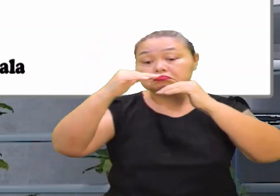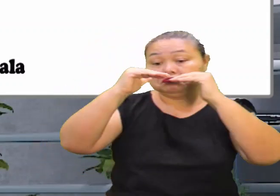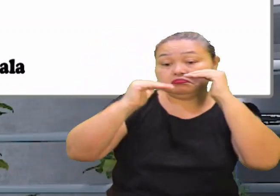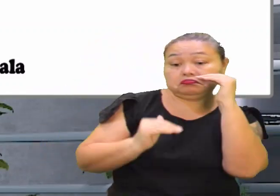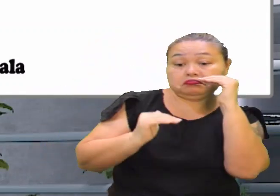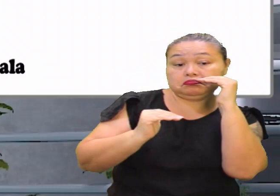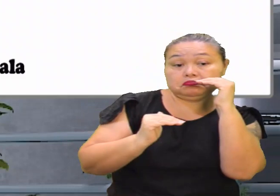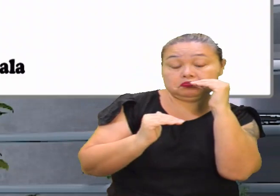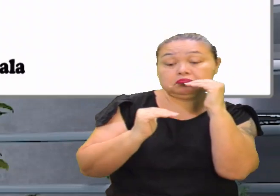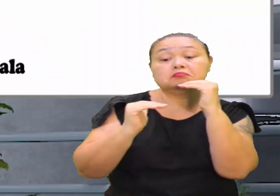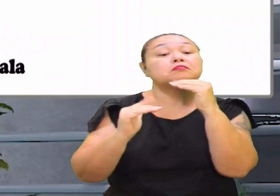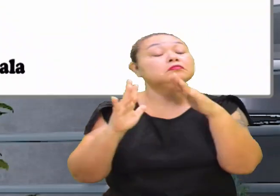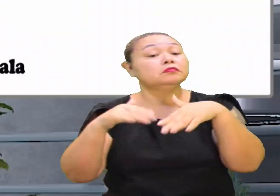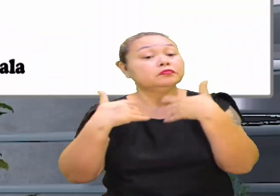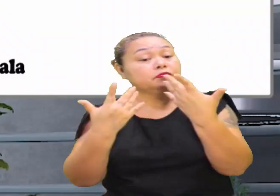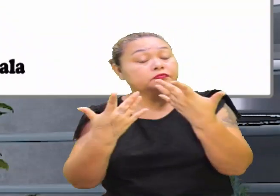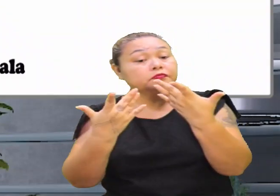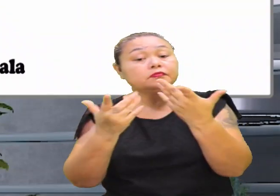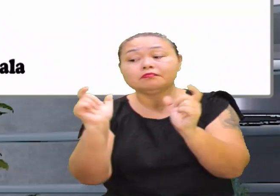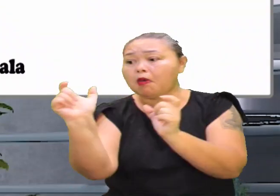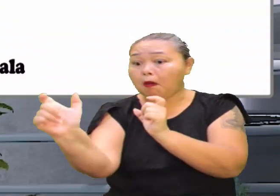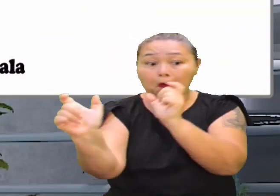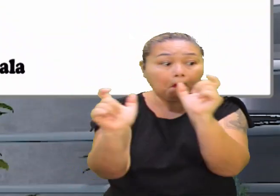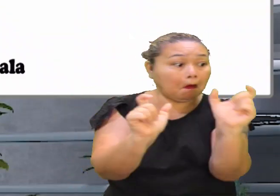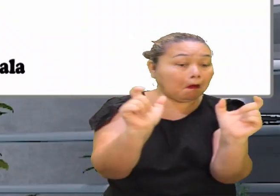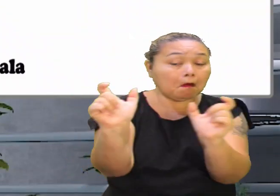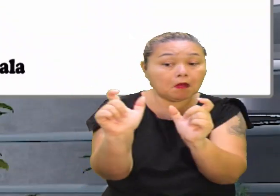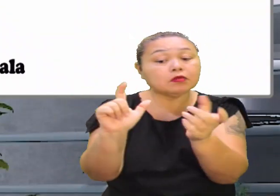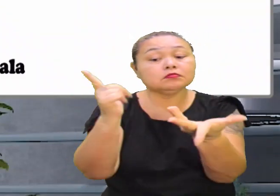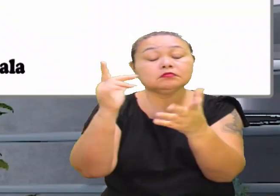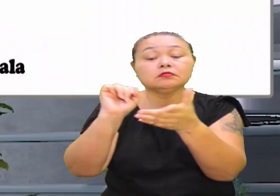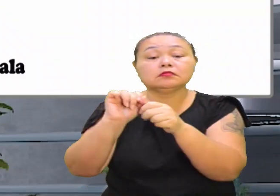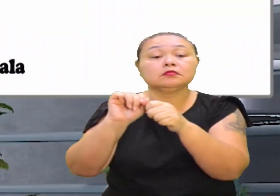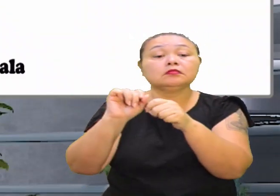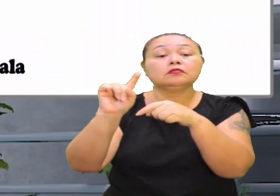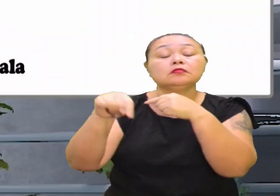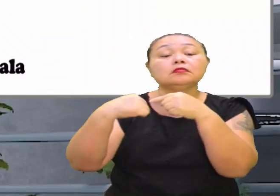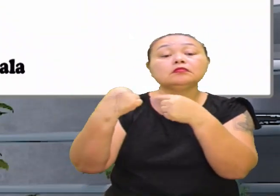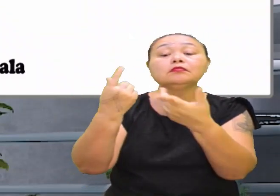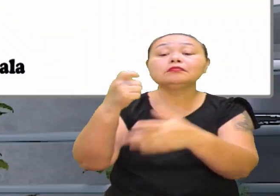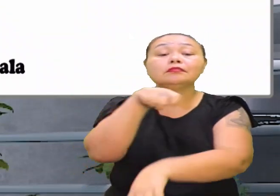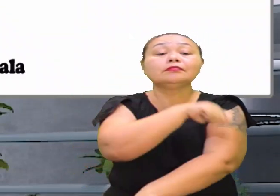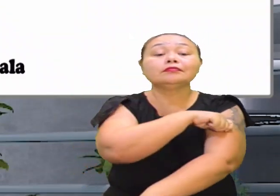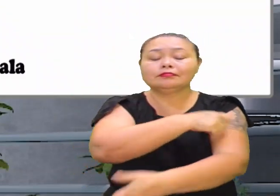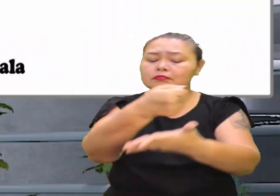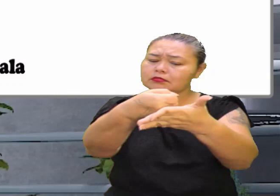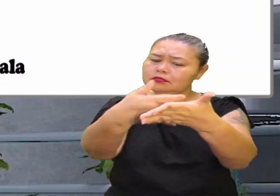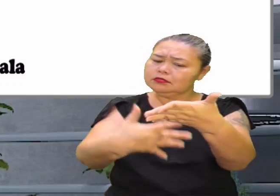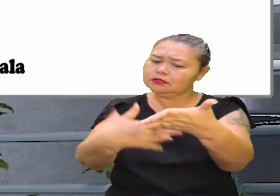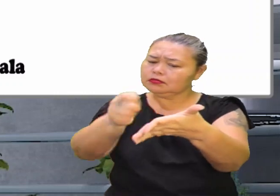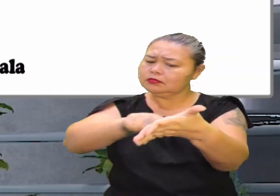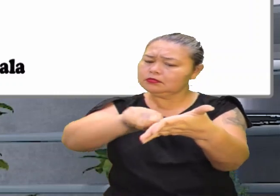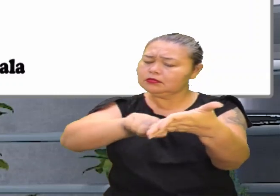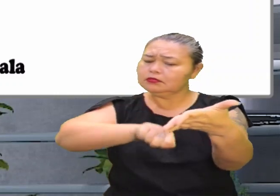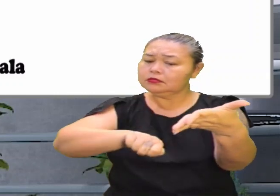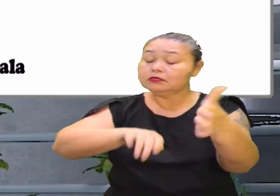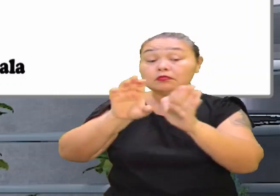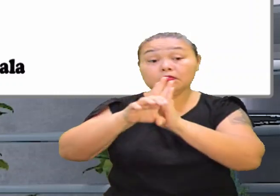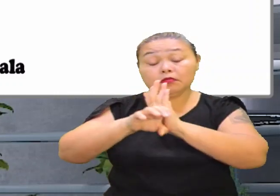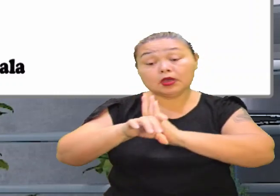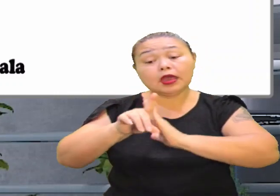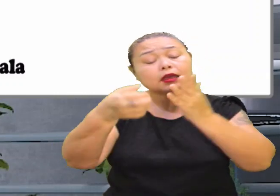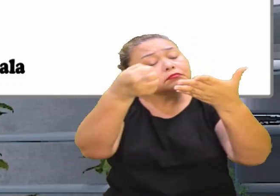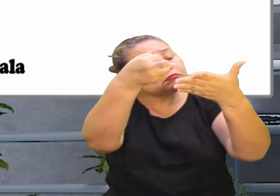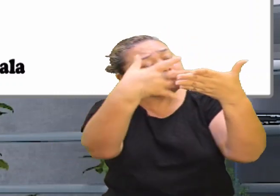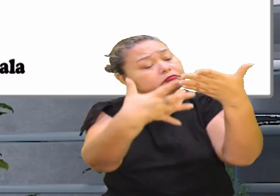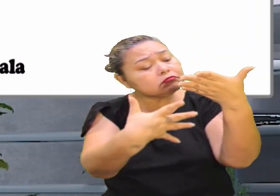Muito bem, meus queridos. Ó, voltamos agora, é a hora que nós vamos corrigir as atividades e sanar algumas dúvidas que possam ter